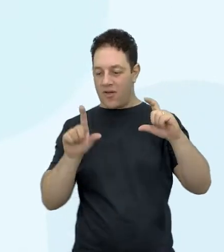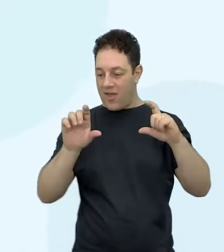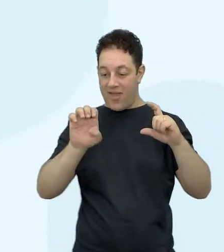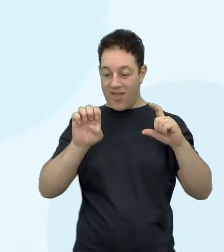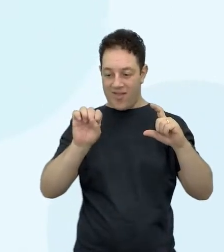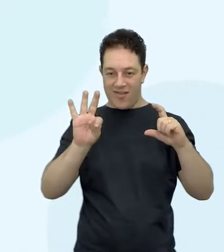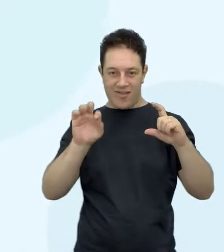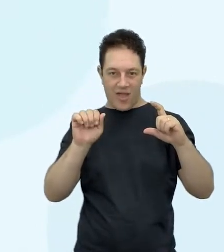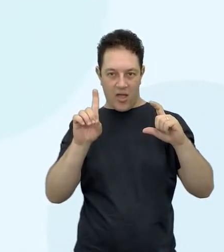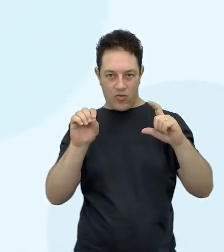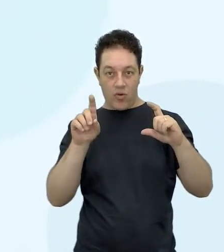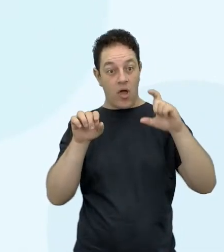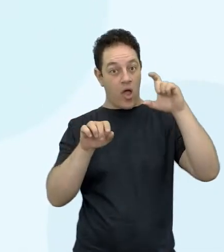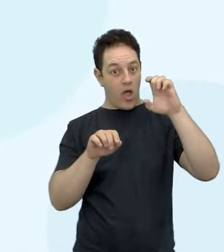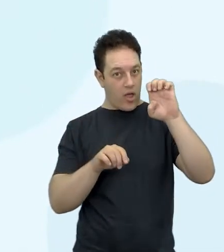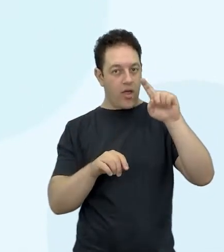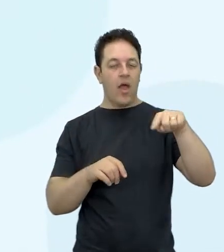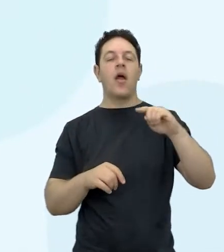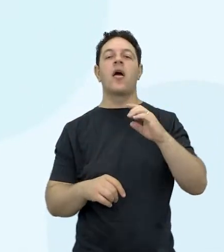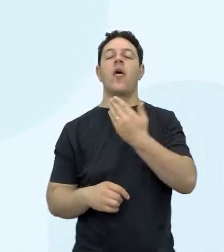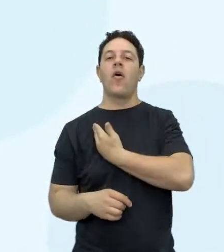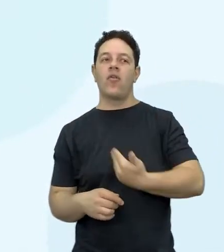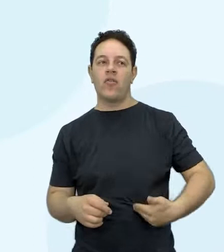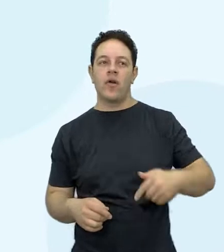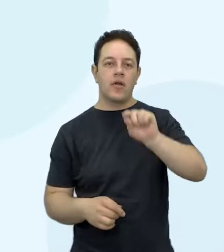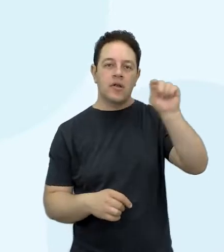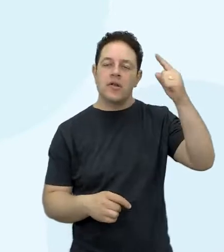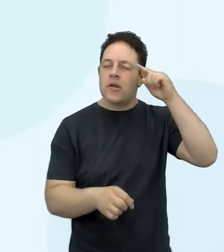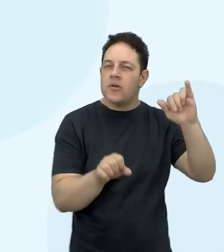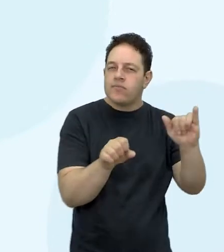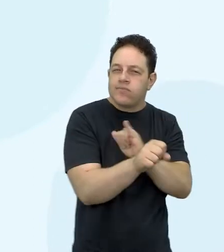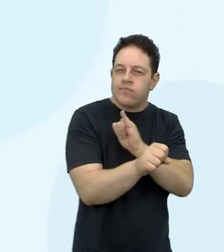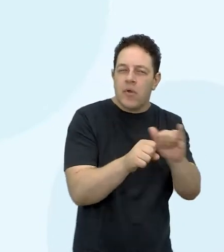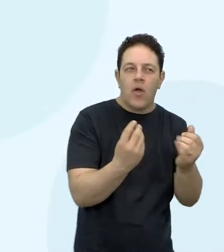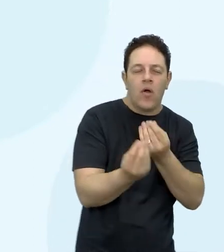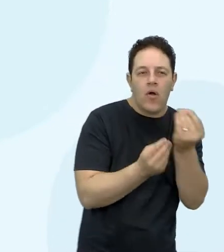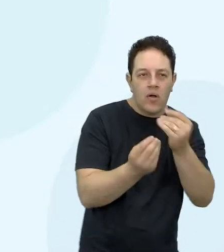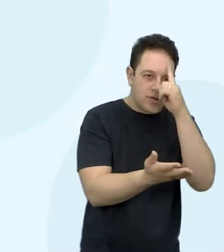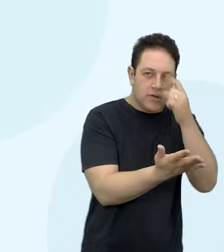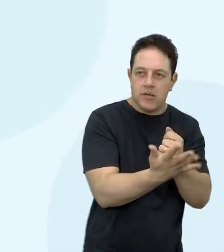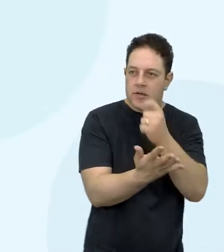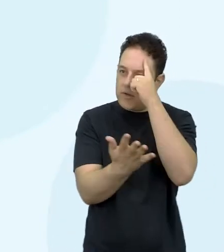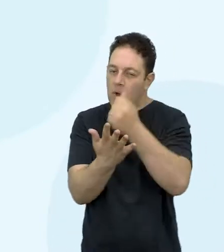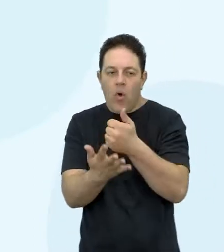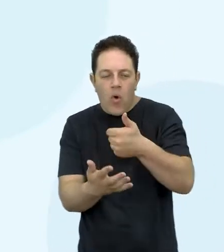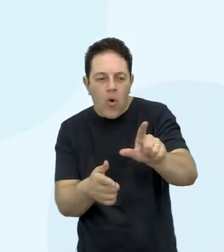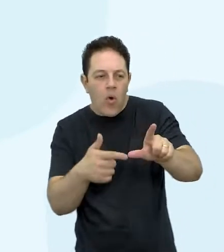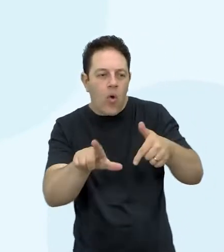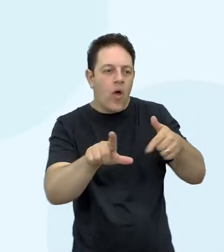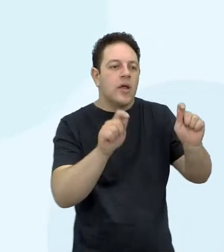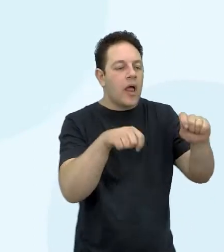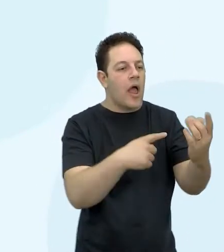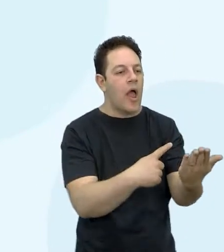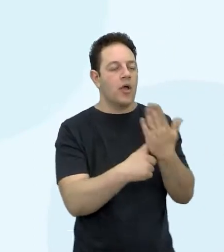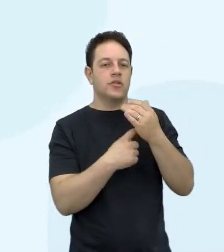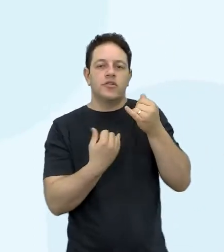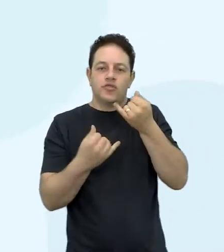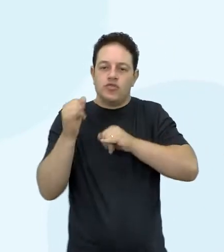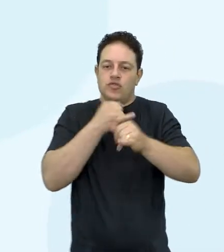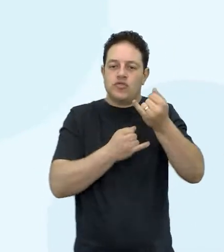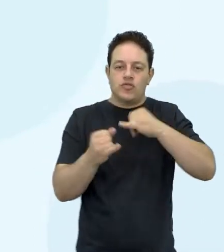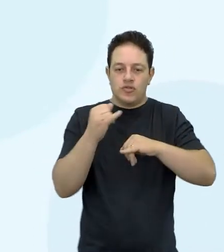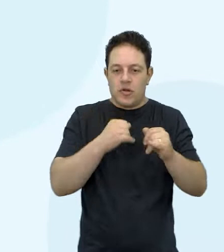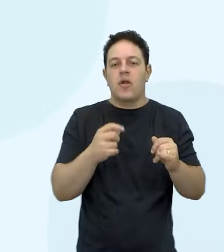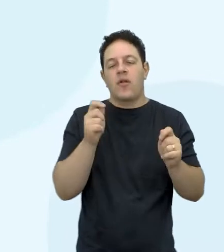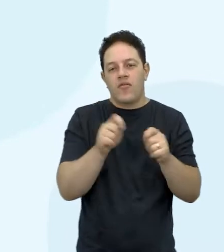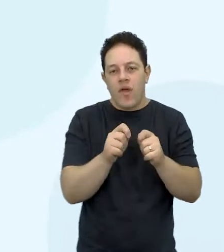Desculpa, levaram os estados a definir estratégias de obtenção de fontes alternativas de energia, com foco aí na produção